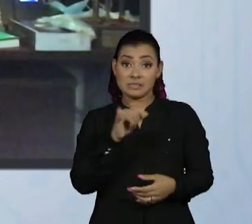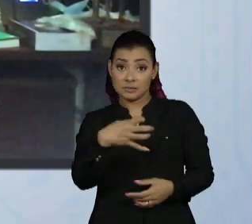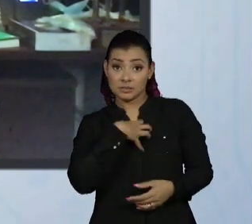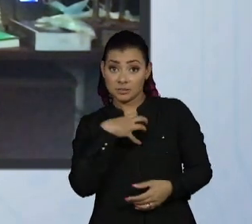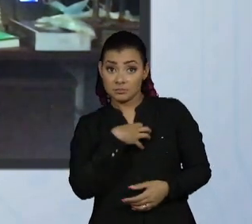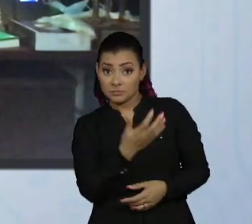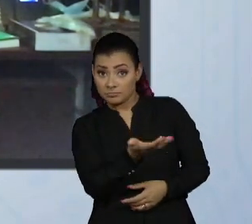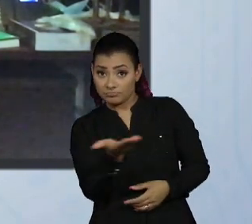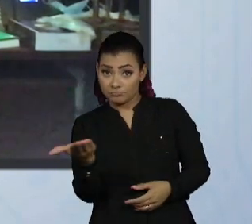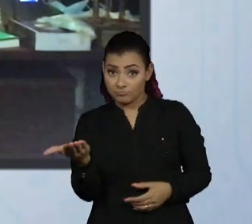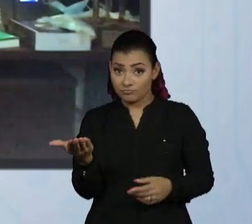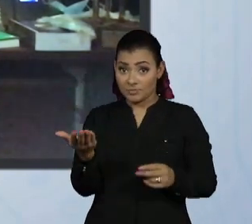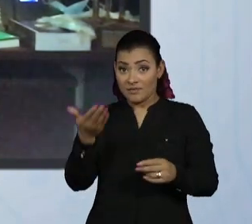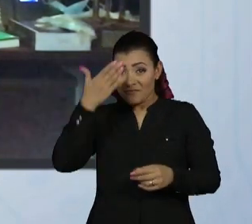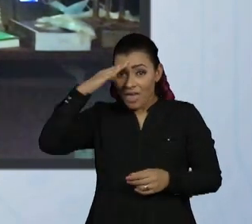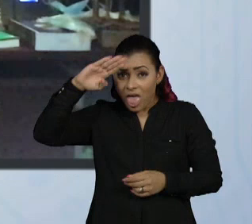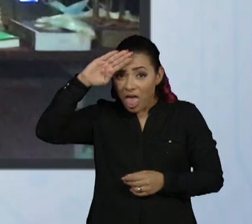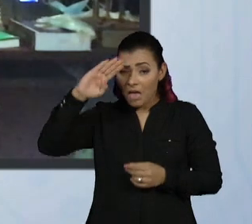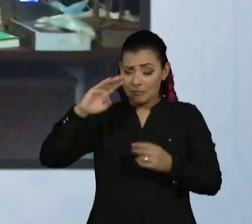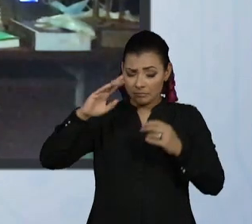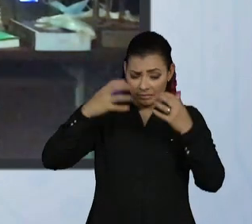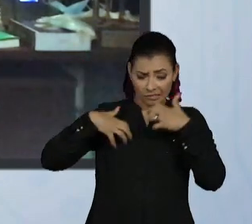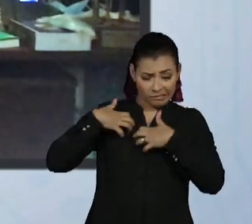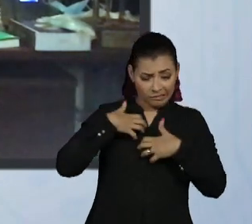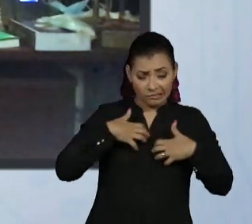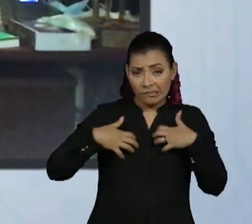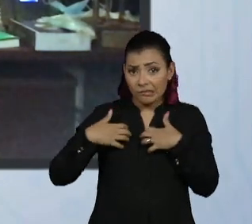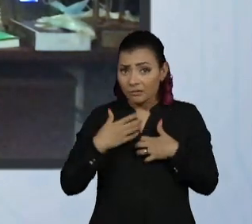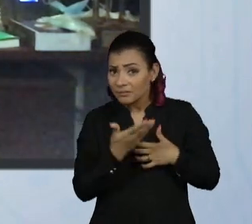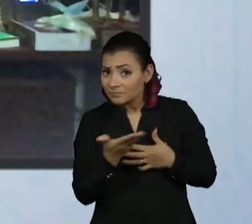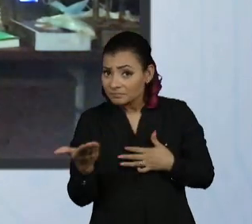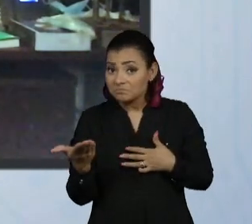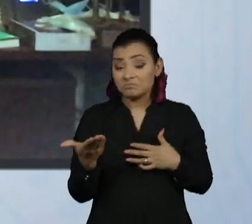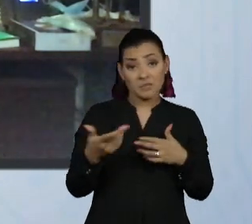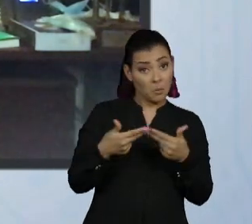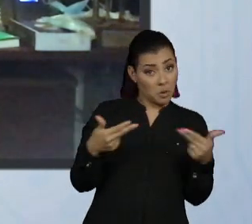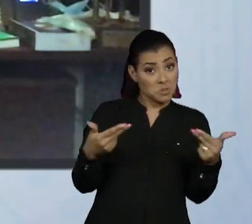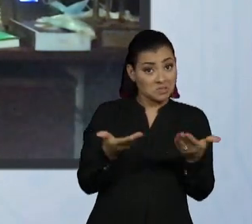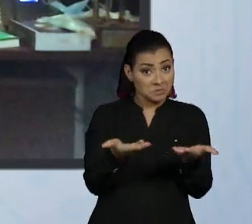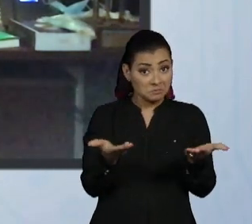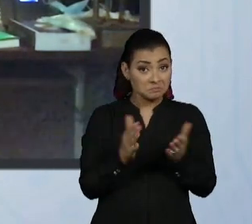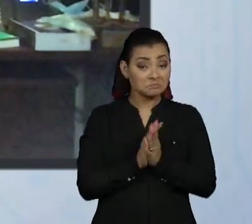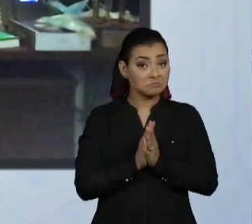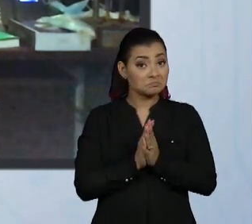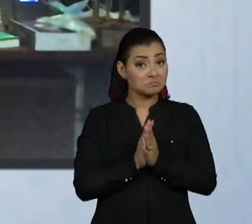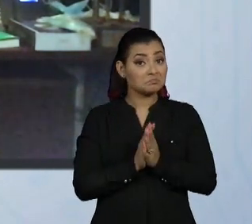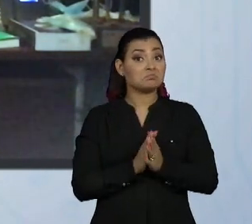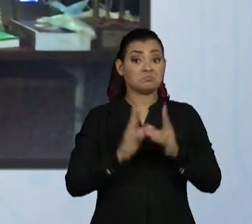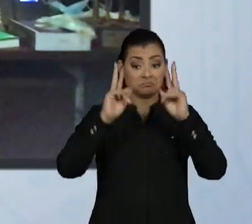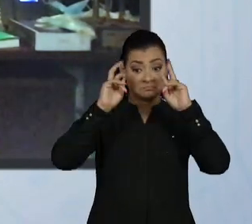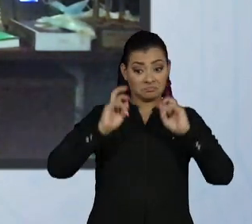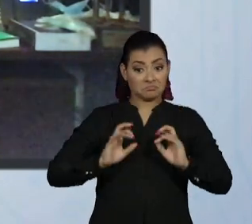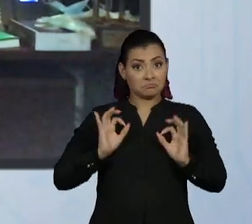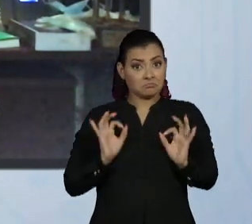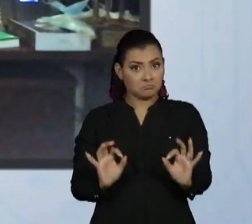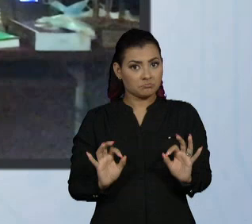sentir febril, que é um sintoma relevante no dia, esse é um motivo